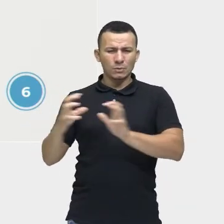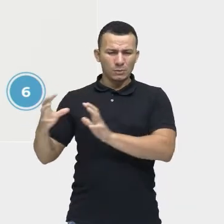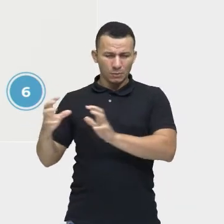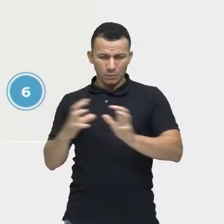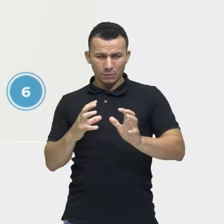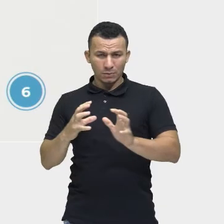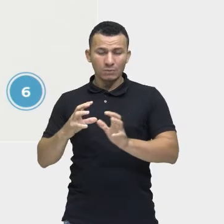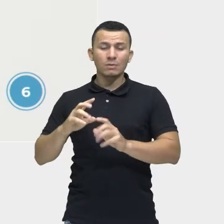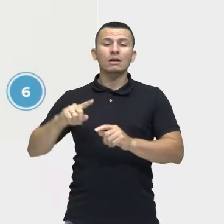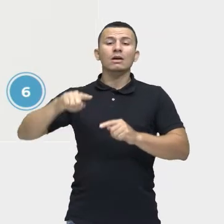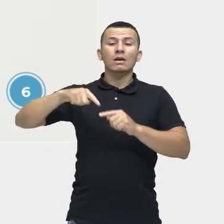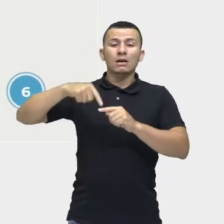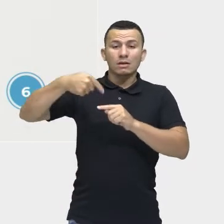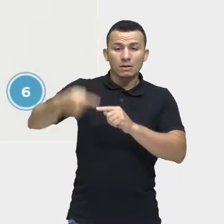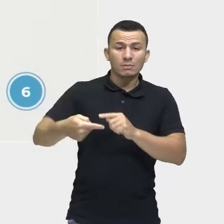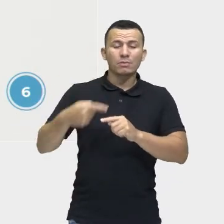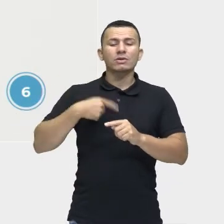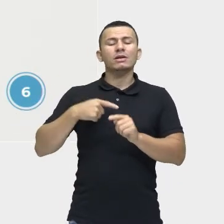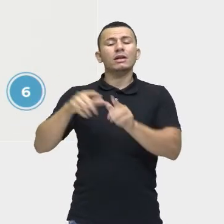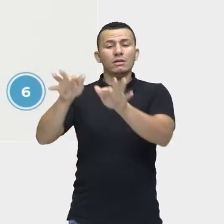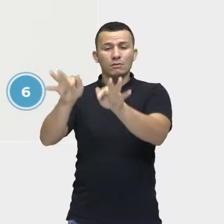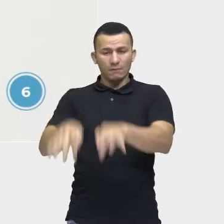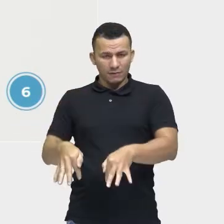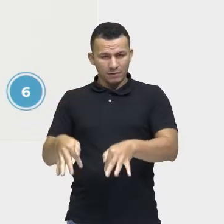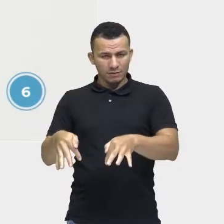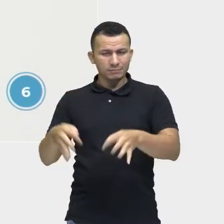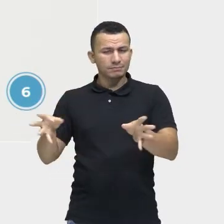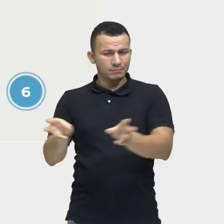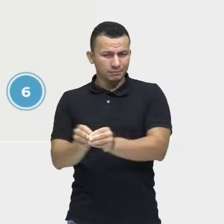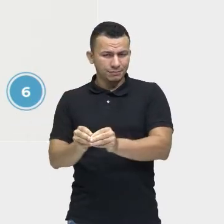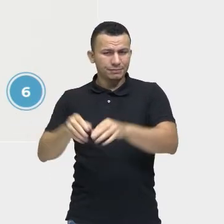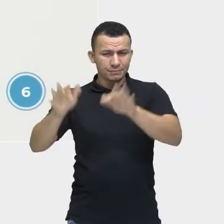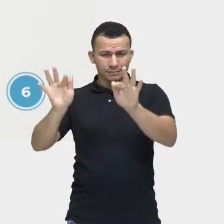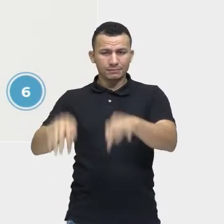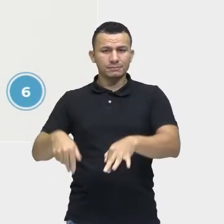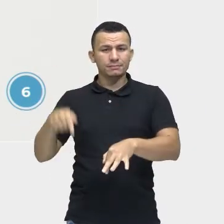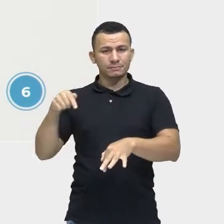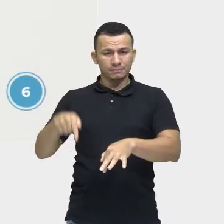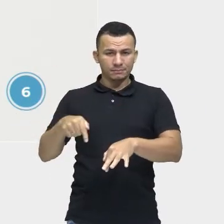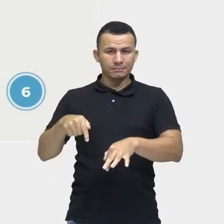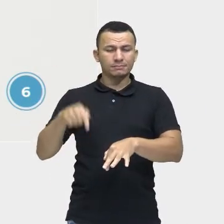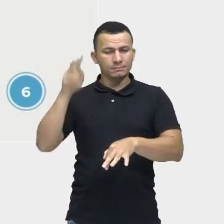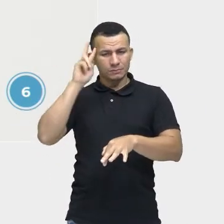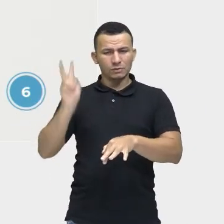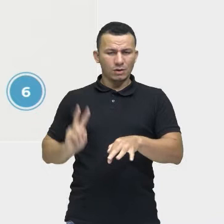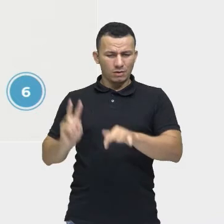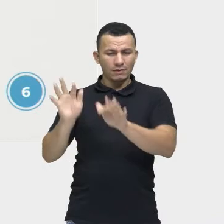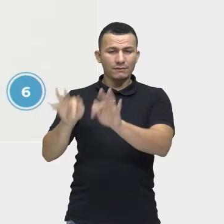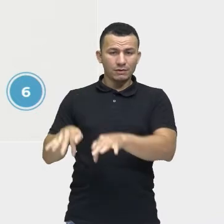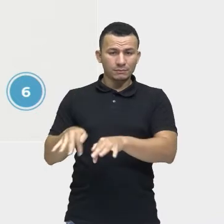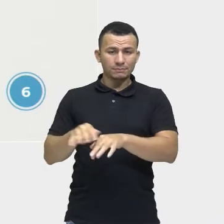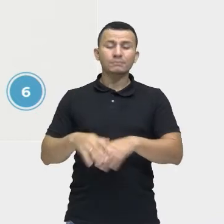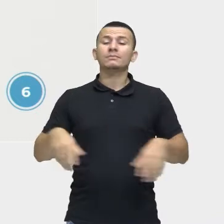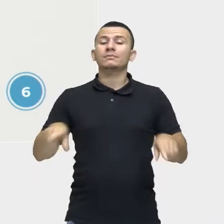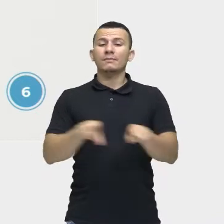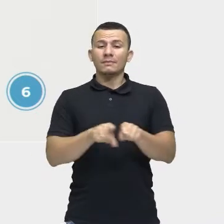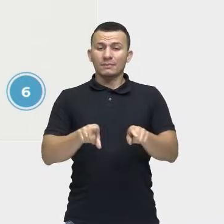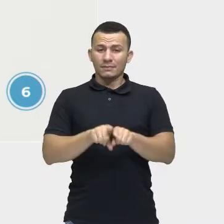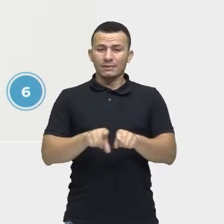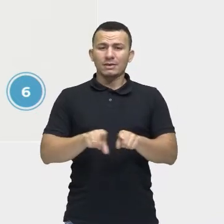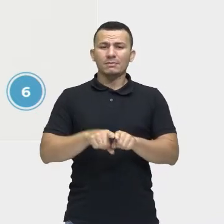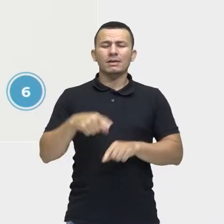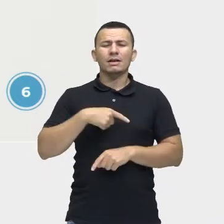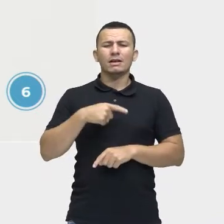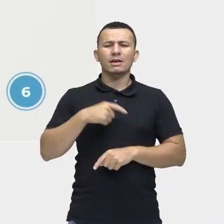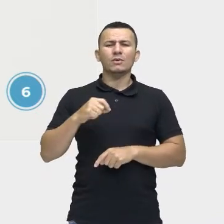clímax, o epílogo, que é o final, não é? O encerramento da história, e também nós temos